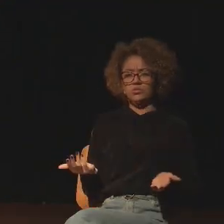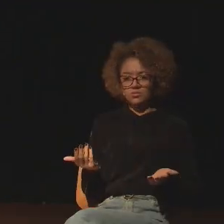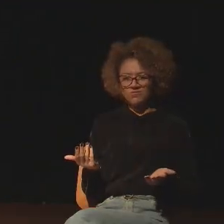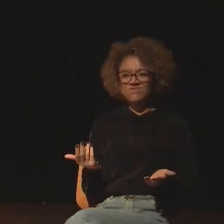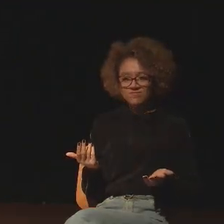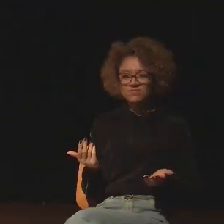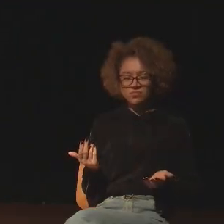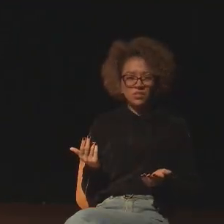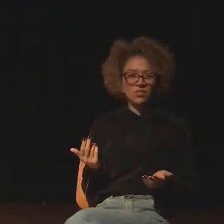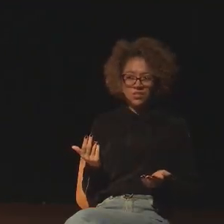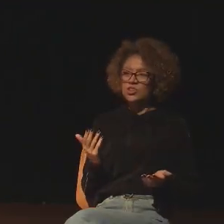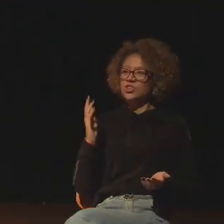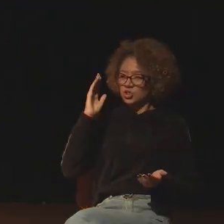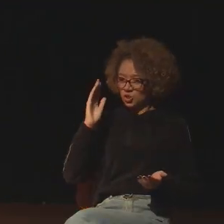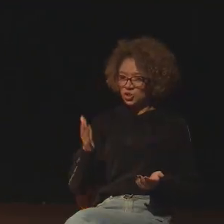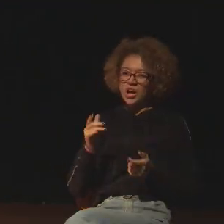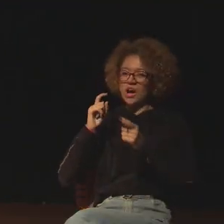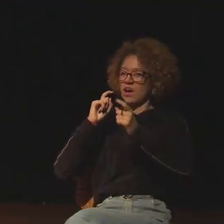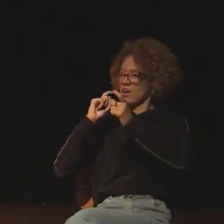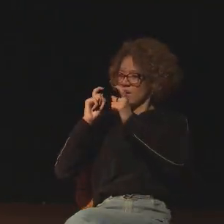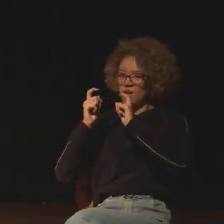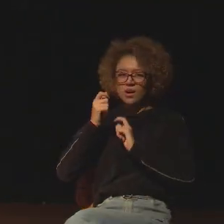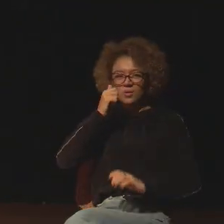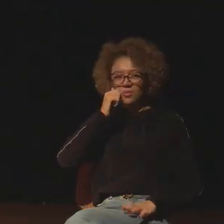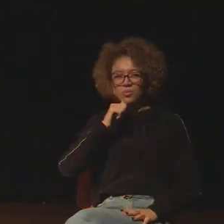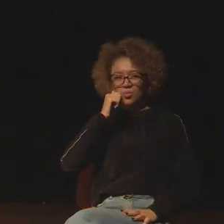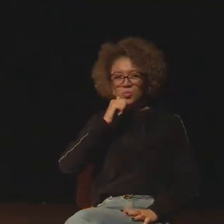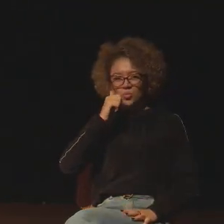Beth, a gente já teve reunião no seu gabinete, Paulo